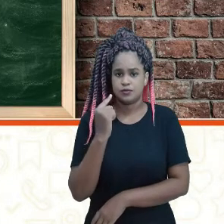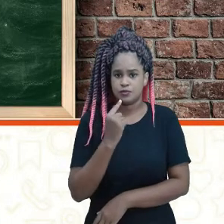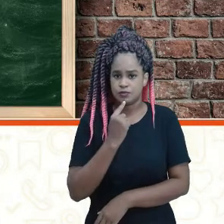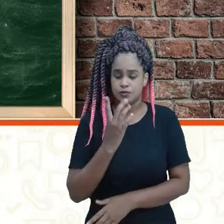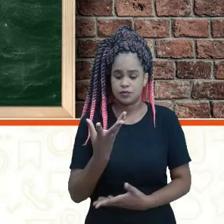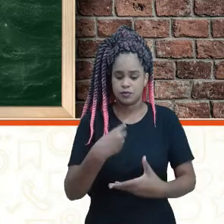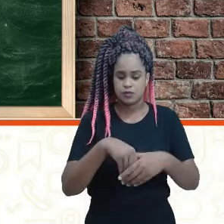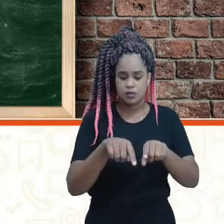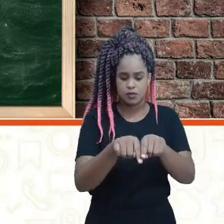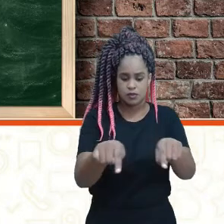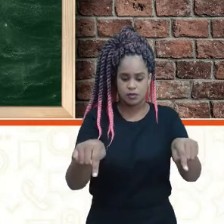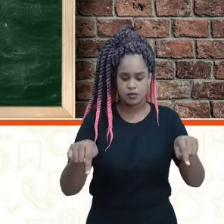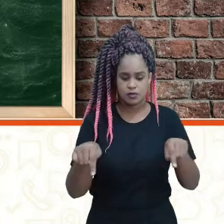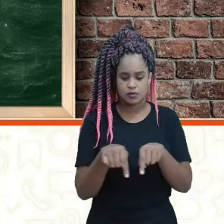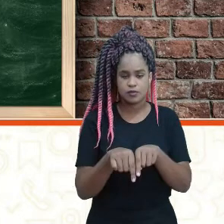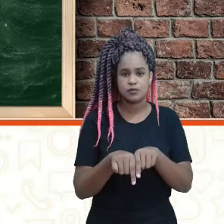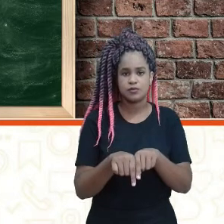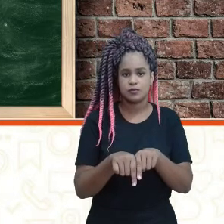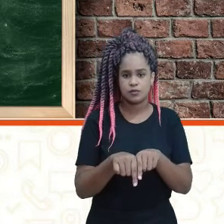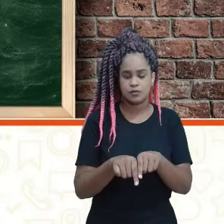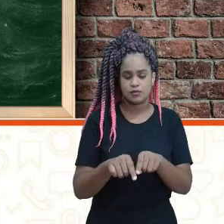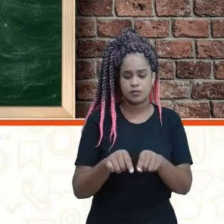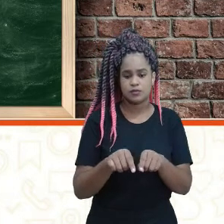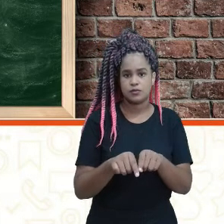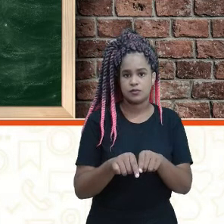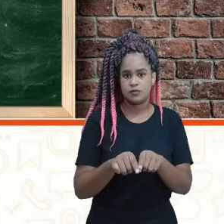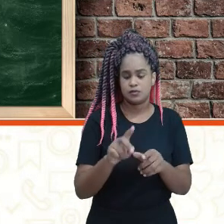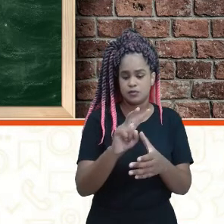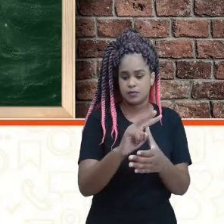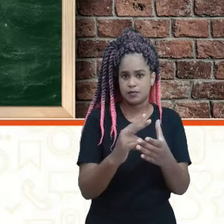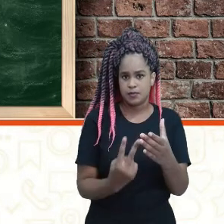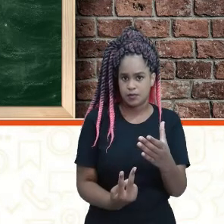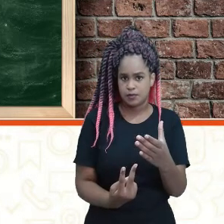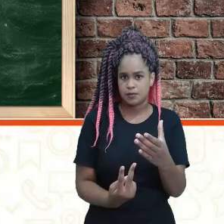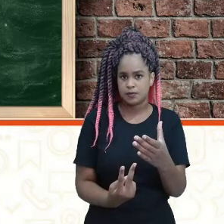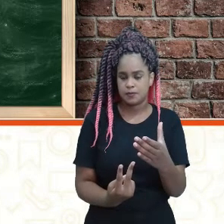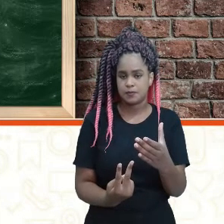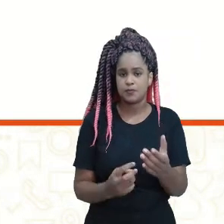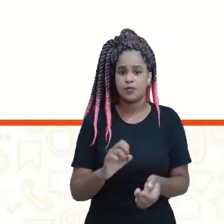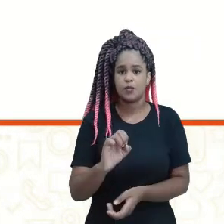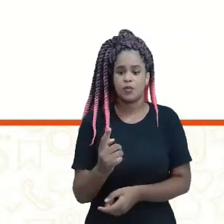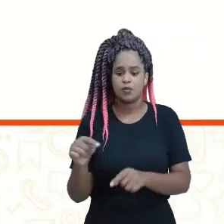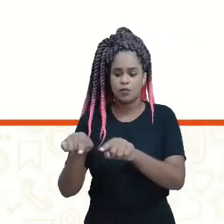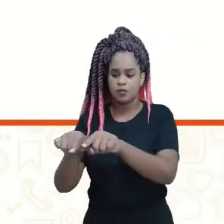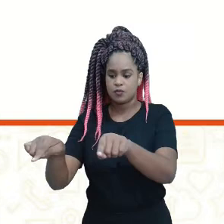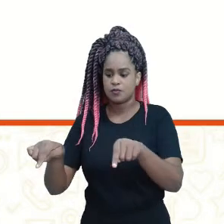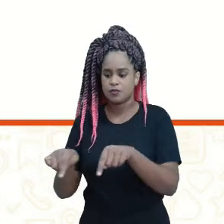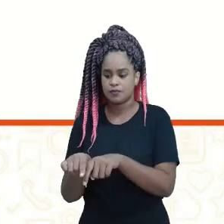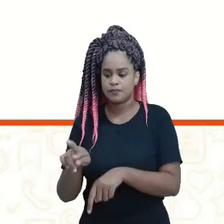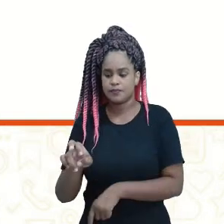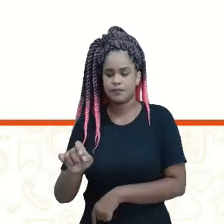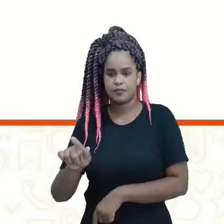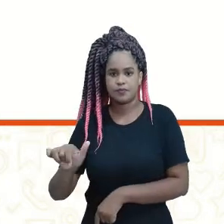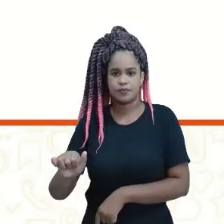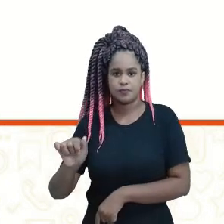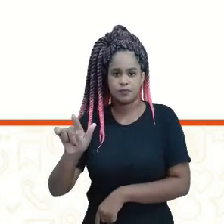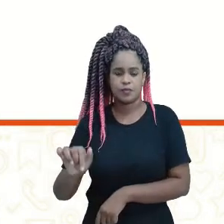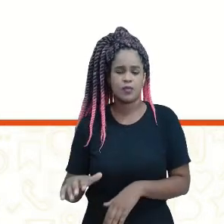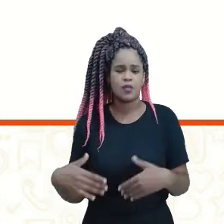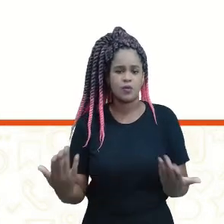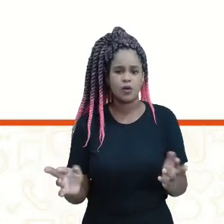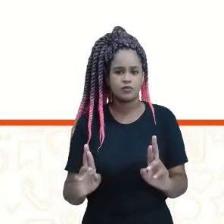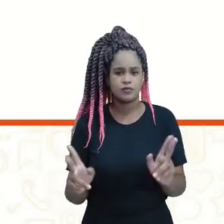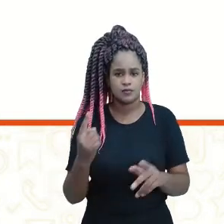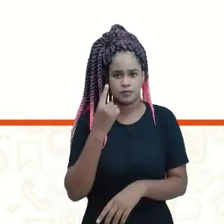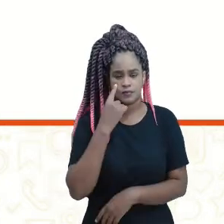bilíngue? Qual é a diferença dela para um professor, um surdo, numa sala regular? Não é? Então, apenas